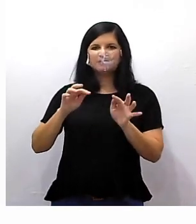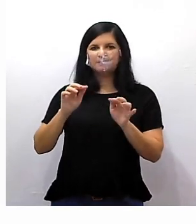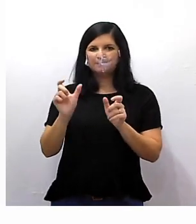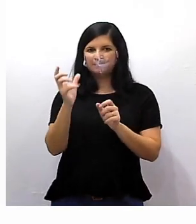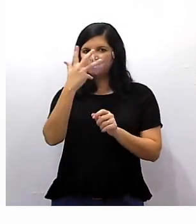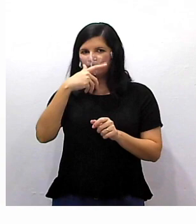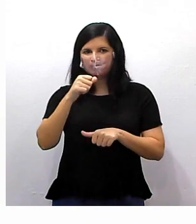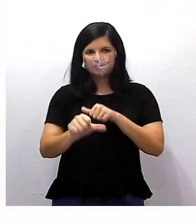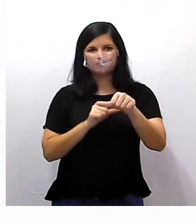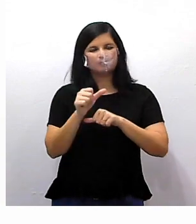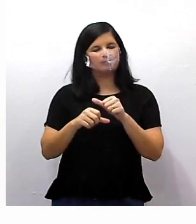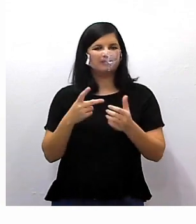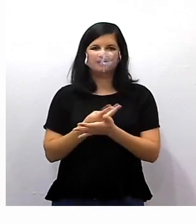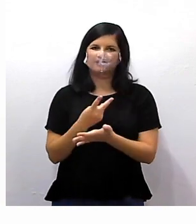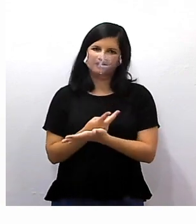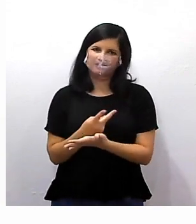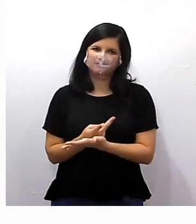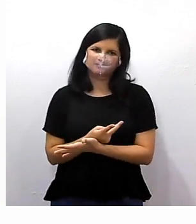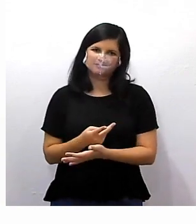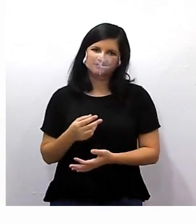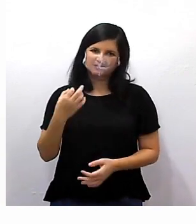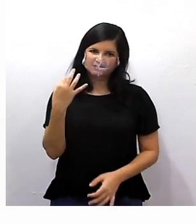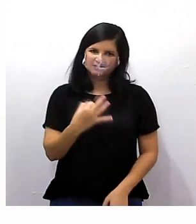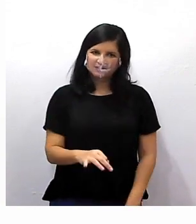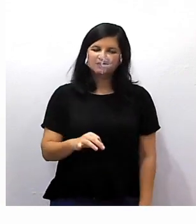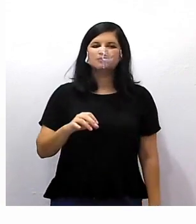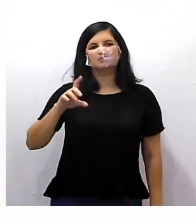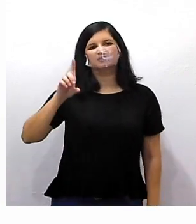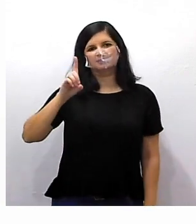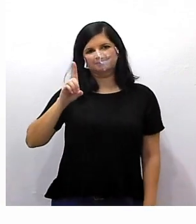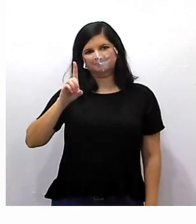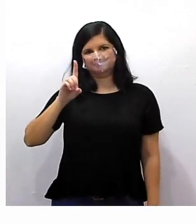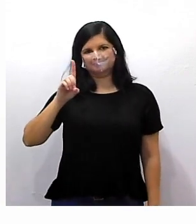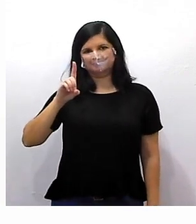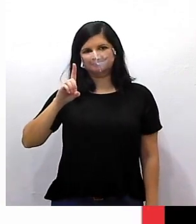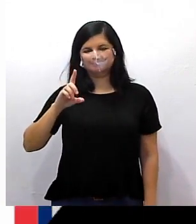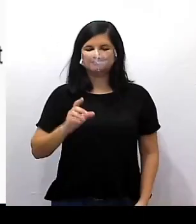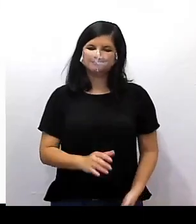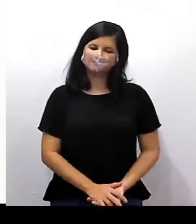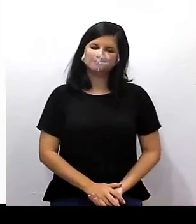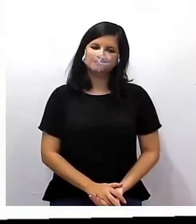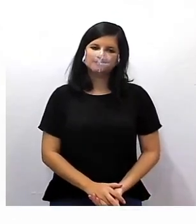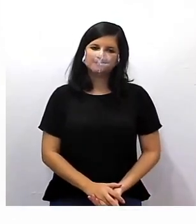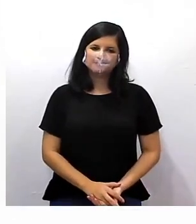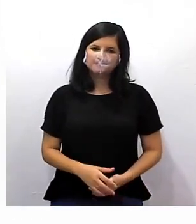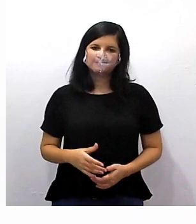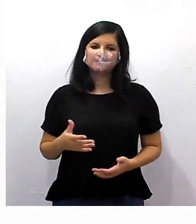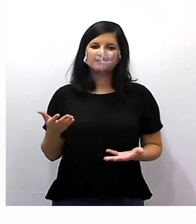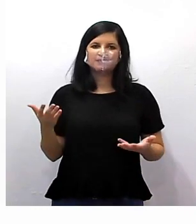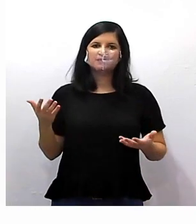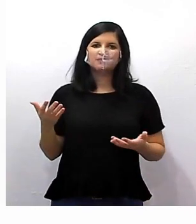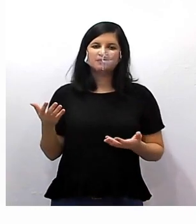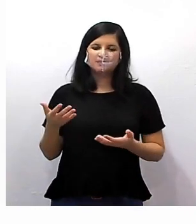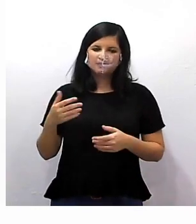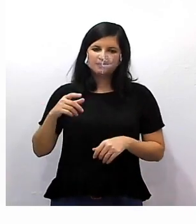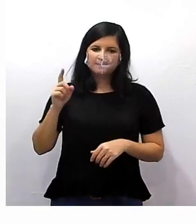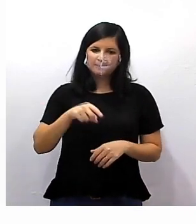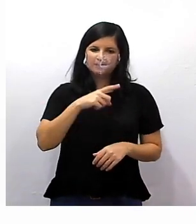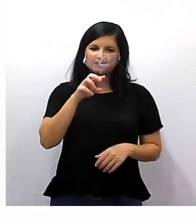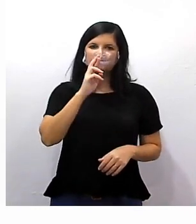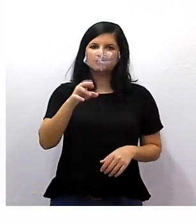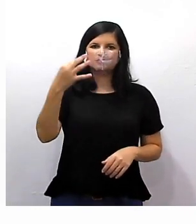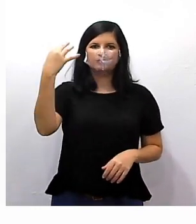palavra beautiful, então não tá correto. A única alternativa aí correta seria a letra D, tá certo? Próxima questão, mark the